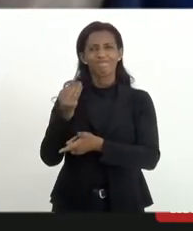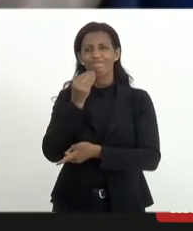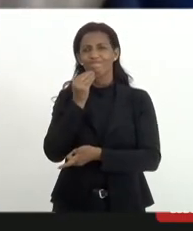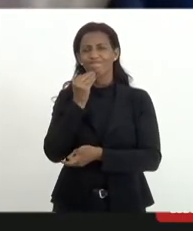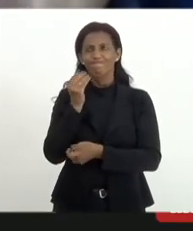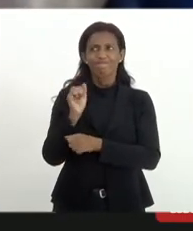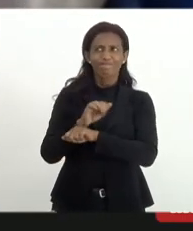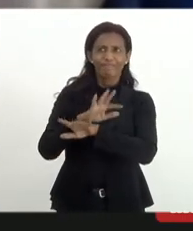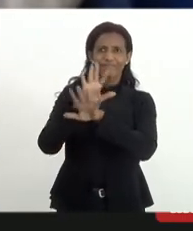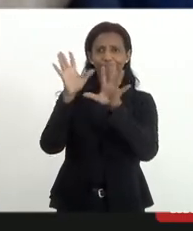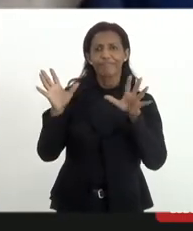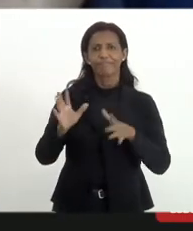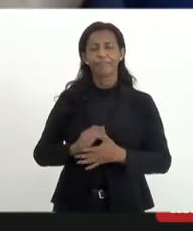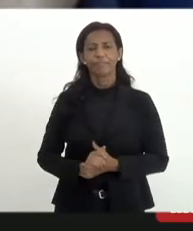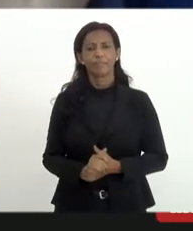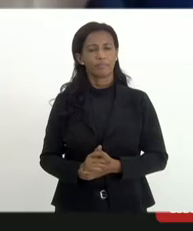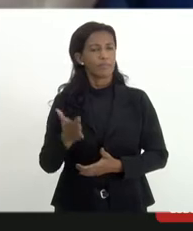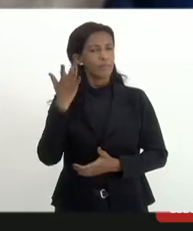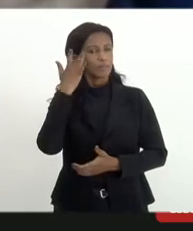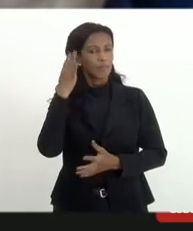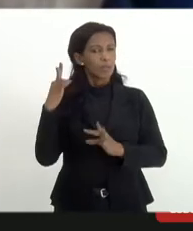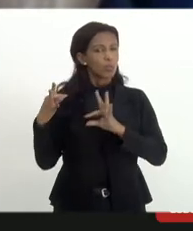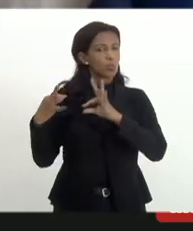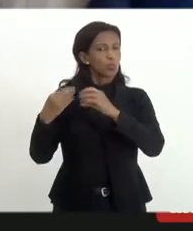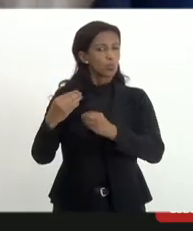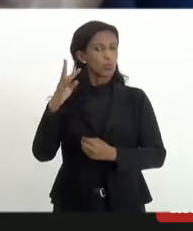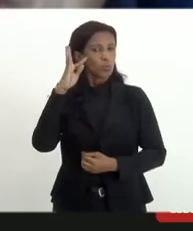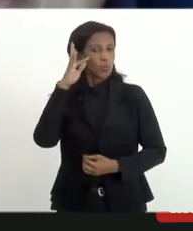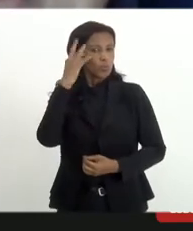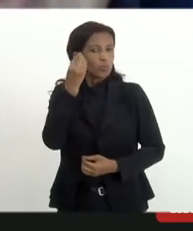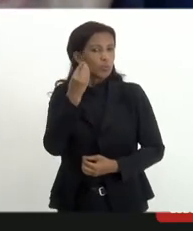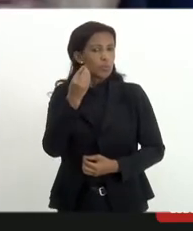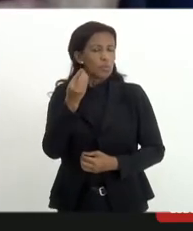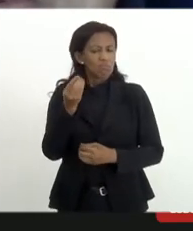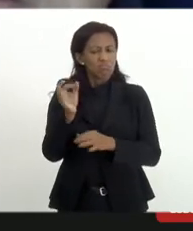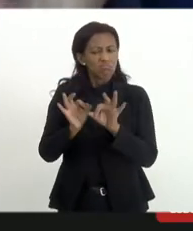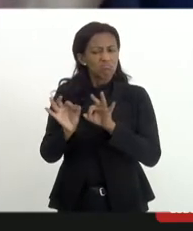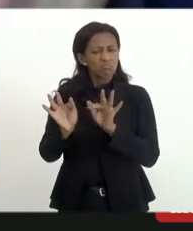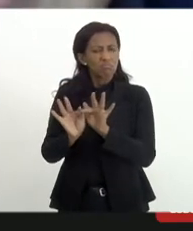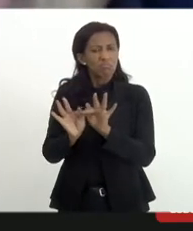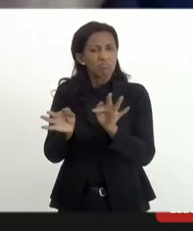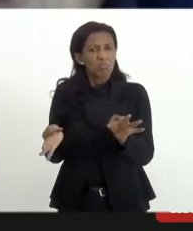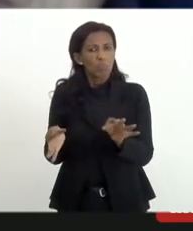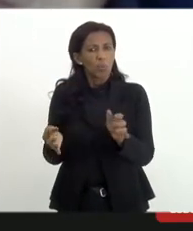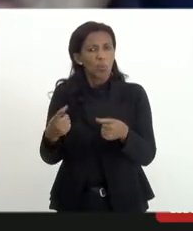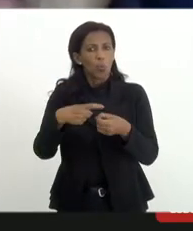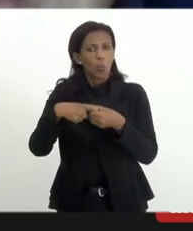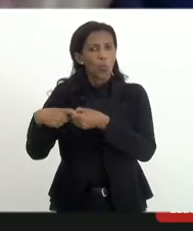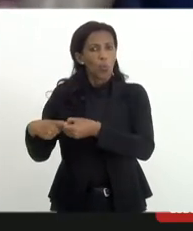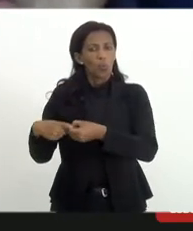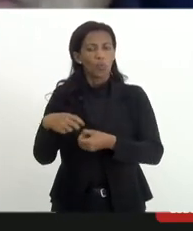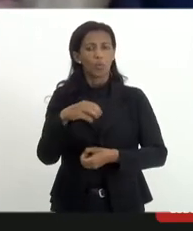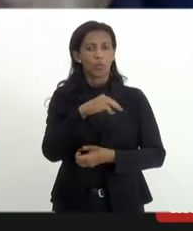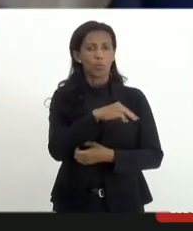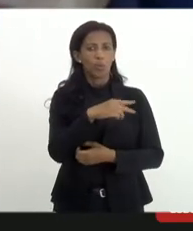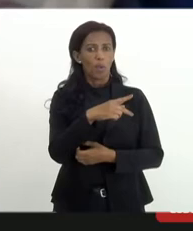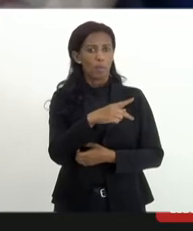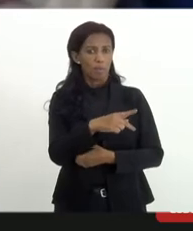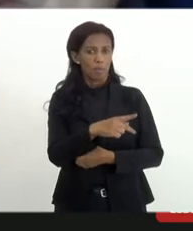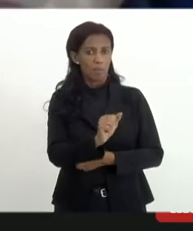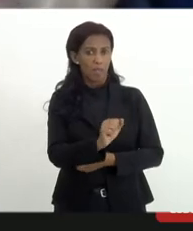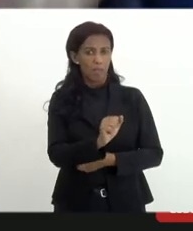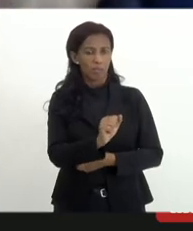transparência. E acho que isso tudo se resolveria de uma maneira muito simples. É um convênio com os MPs federal e